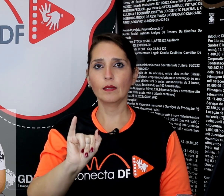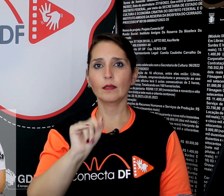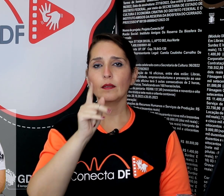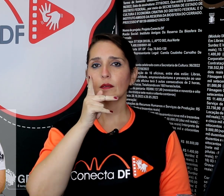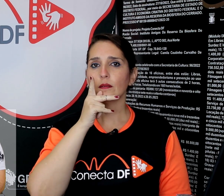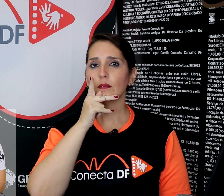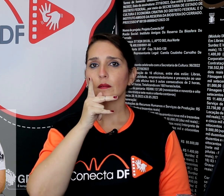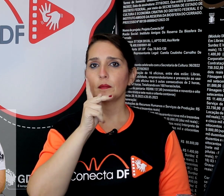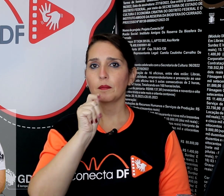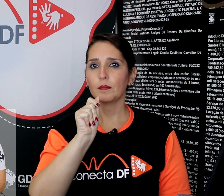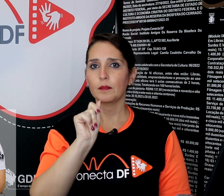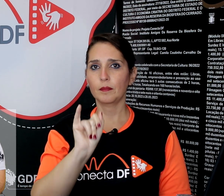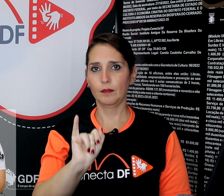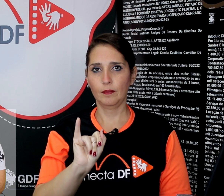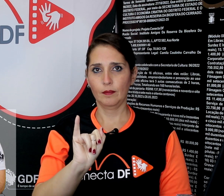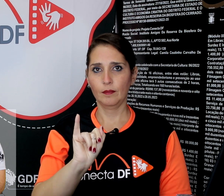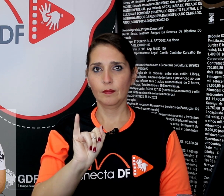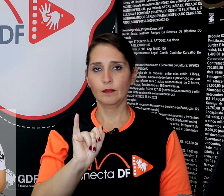pai.